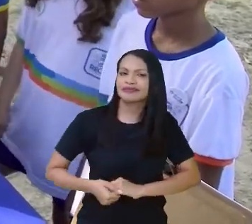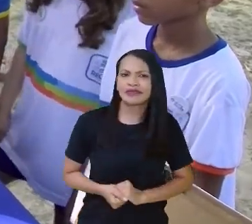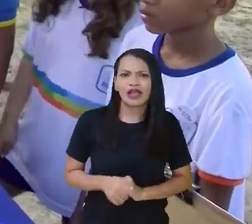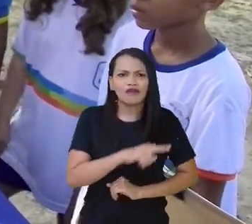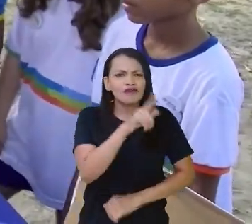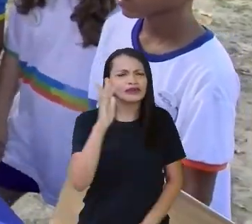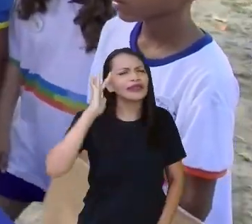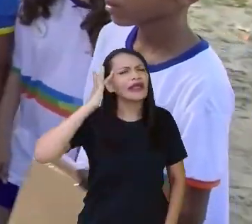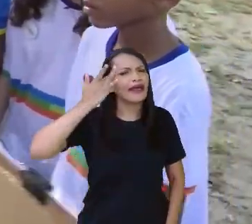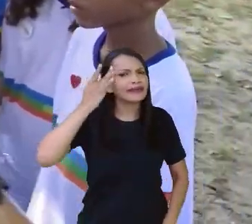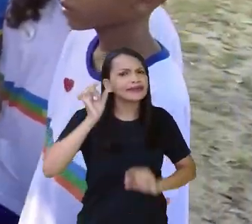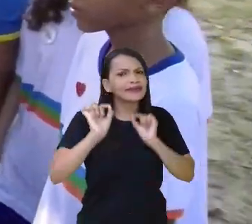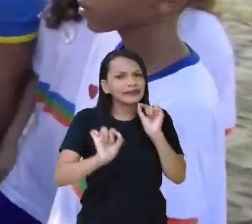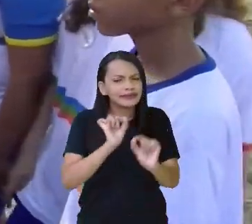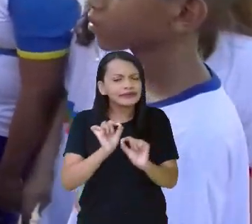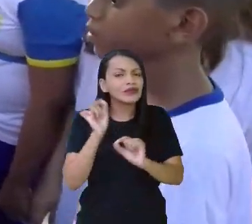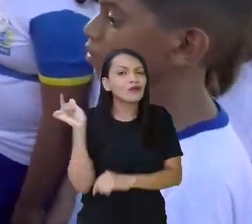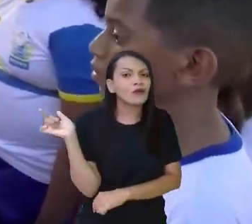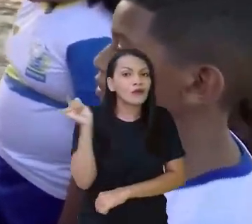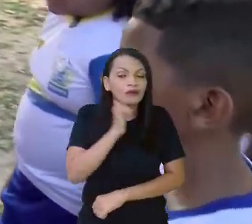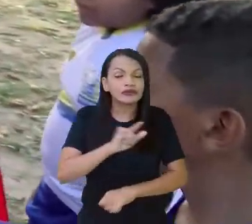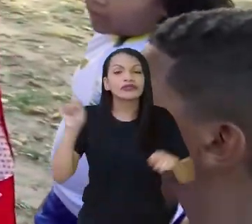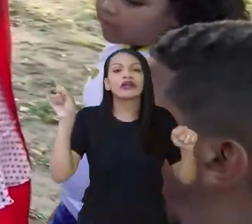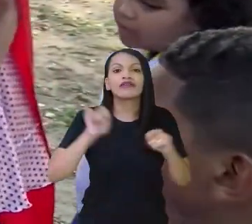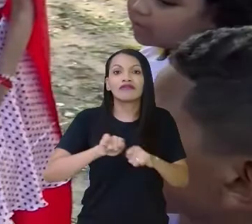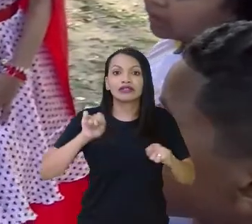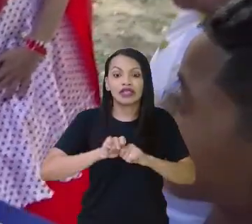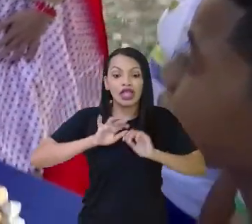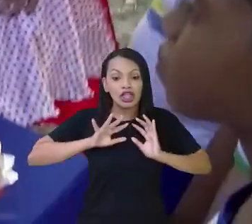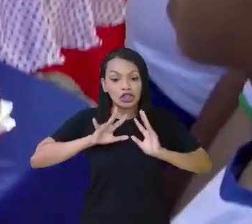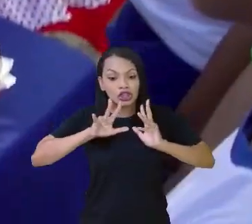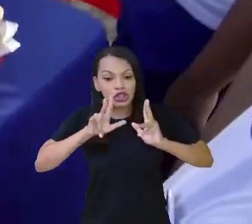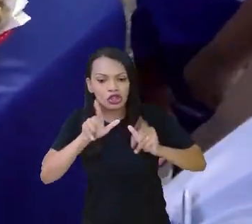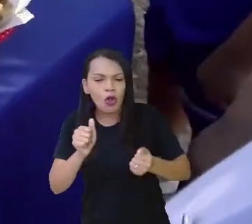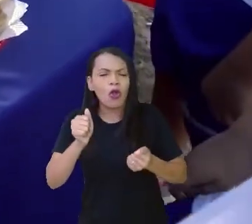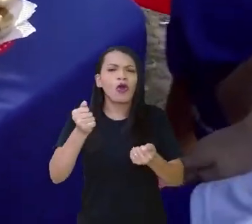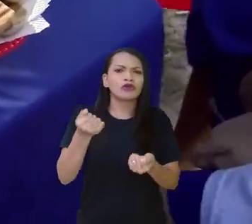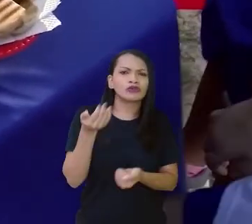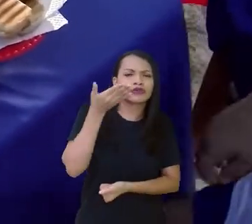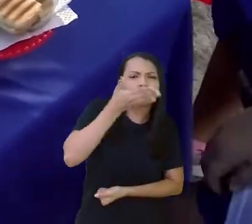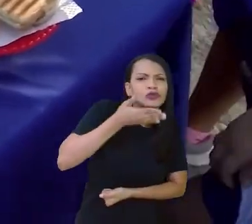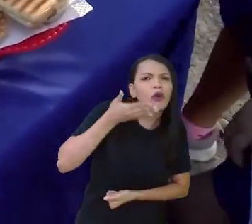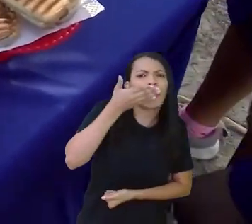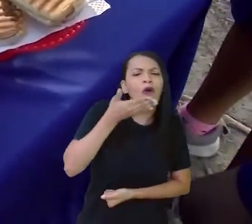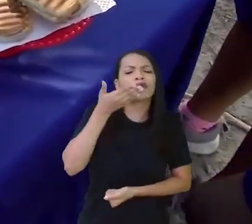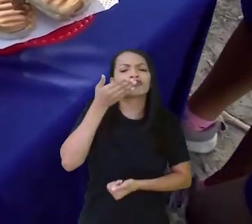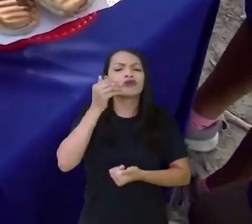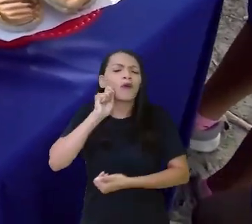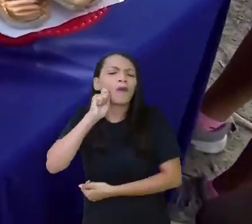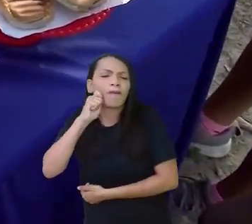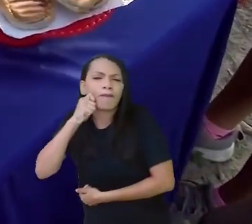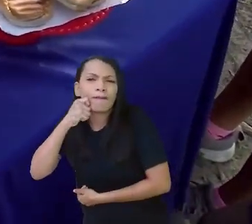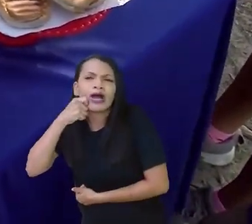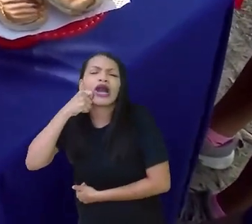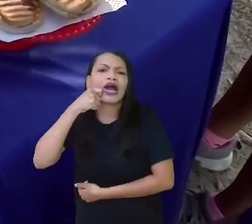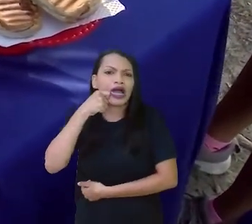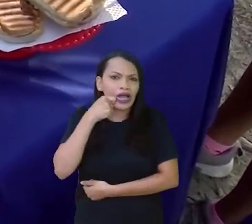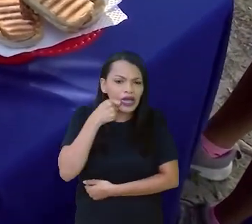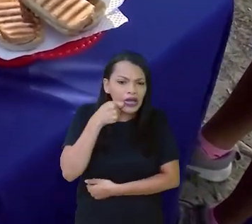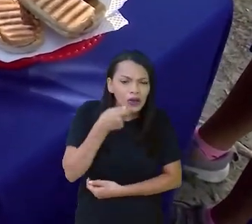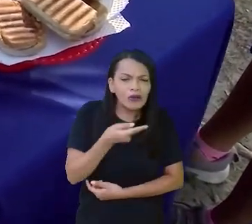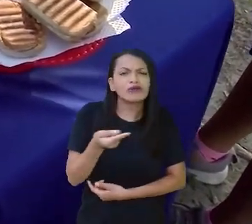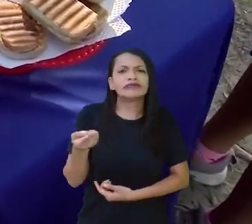Vocês acham que a gente conseguiu fazer todos esses doces, esse pãozinho, de